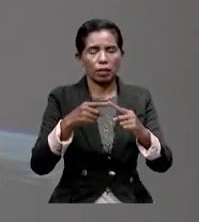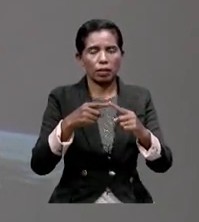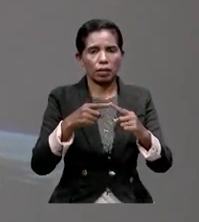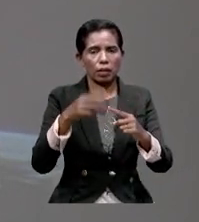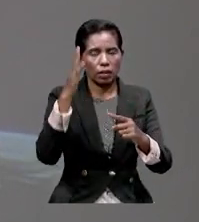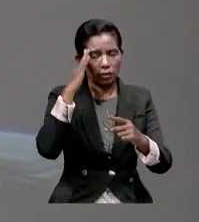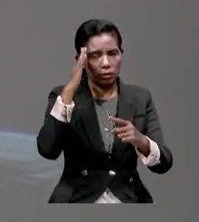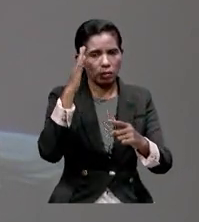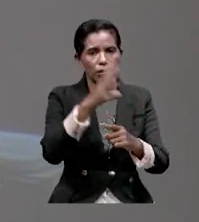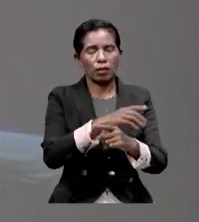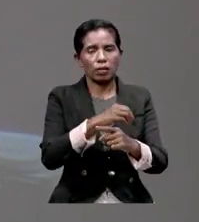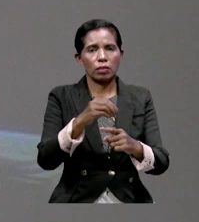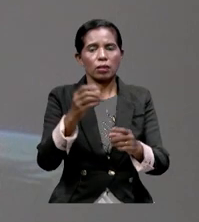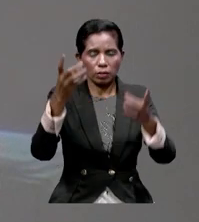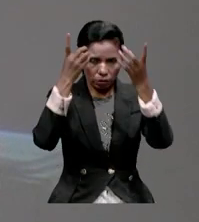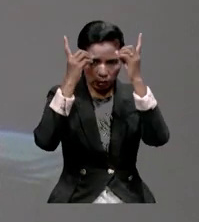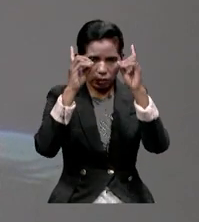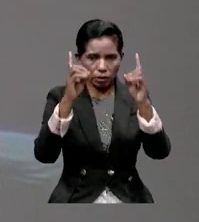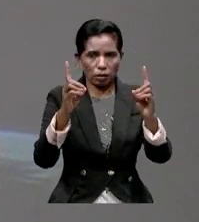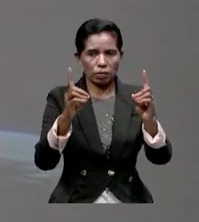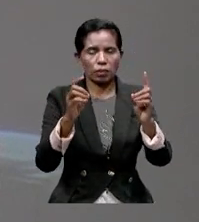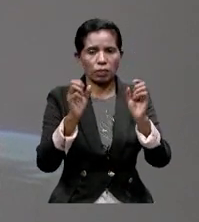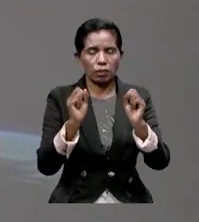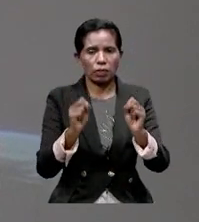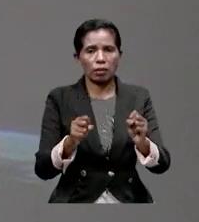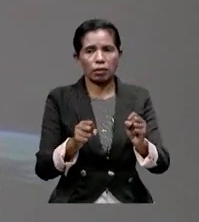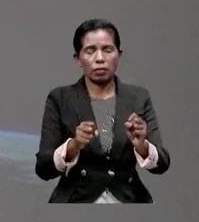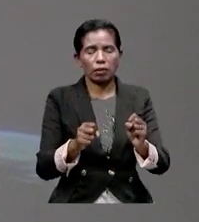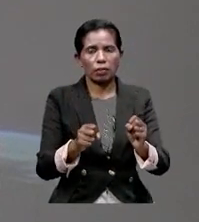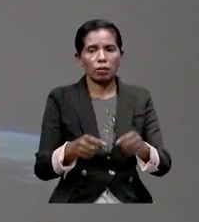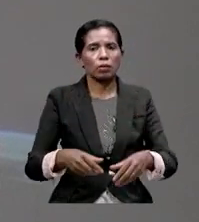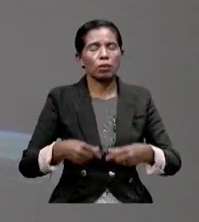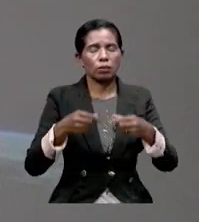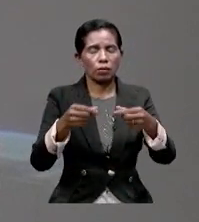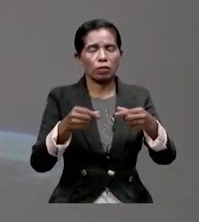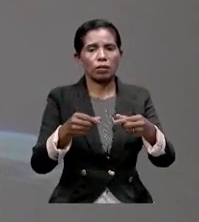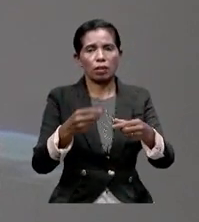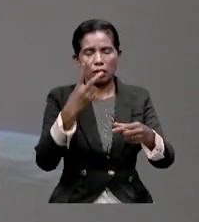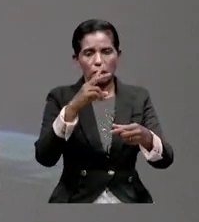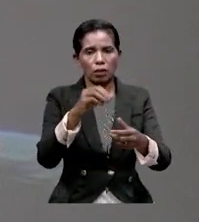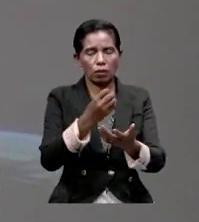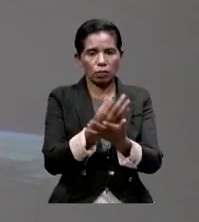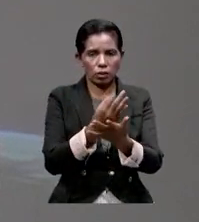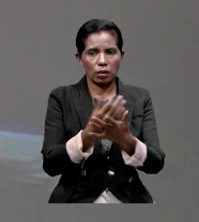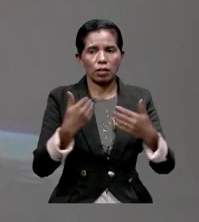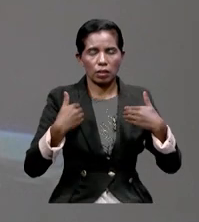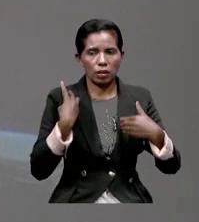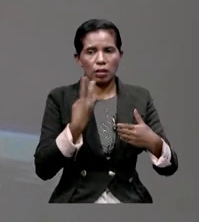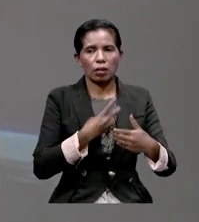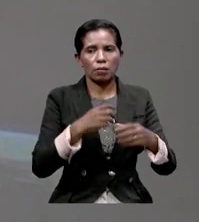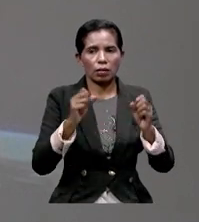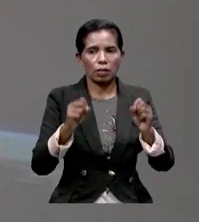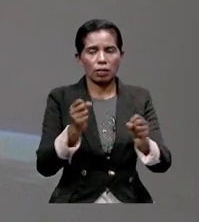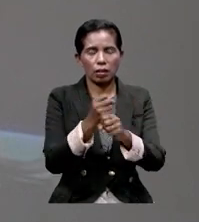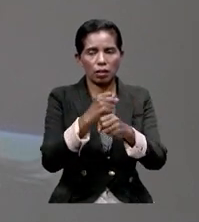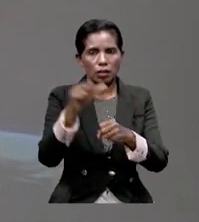hanui nona au decisão nona atu contrata o sane ia para bele ia